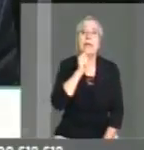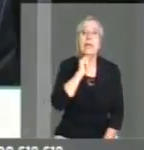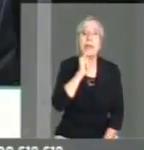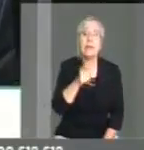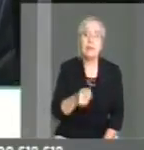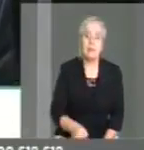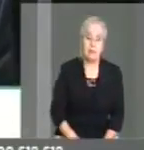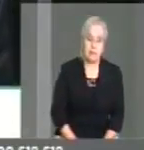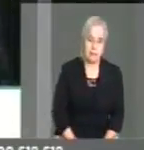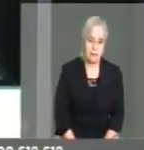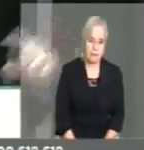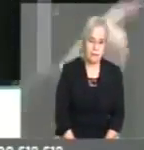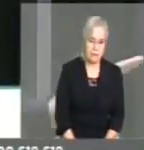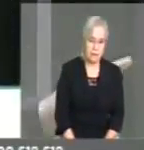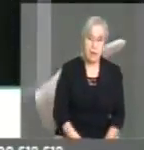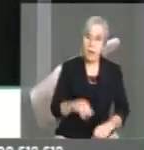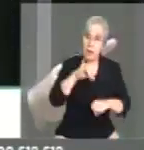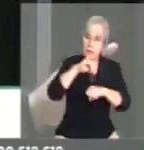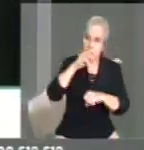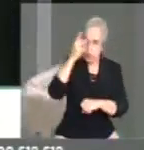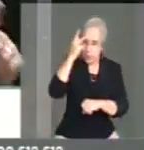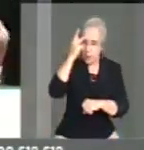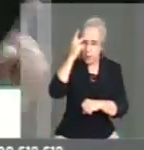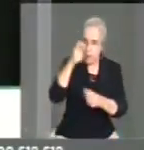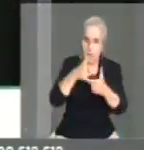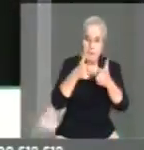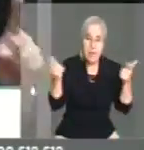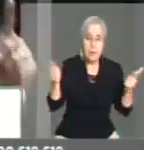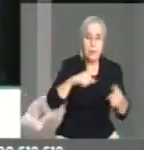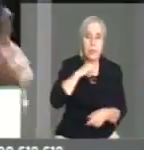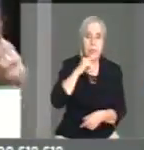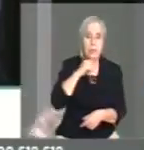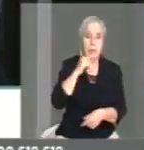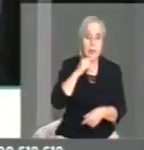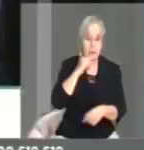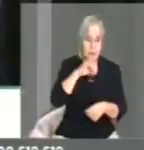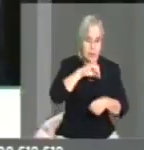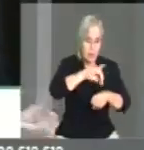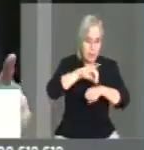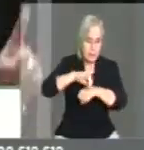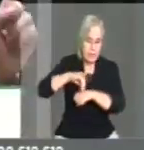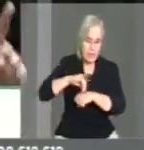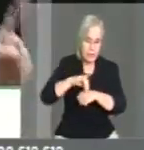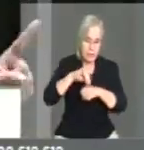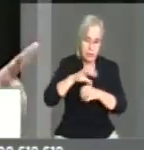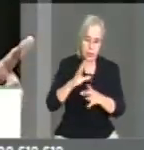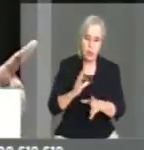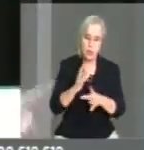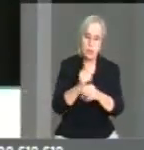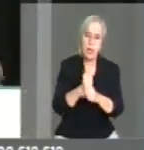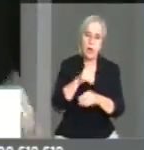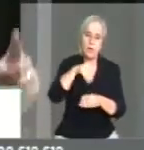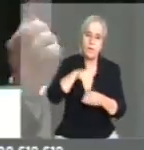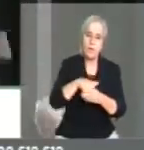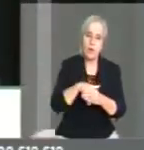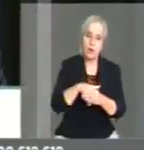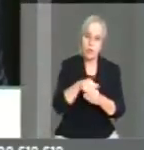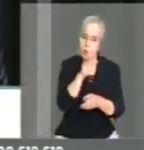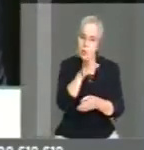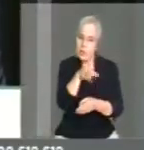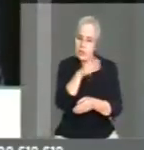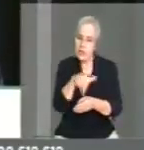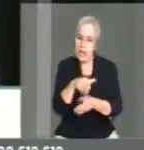turno. Nas capitais, as abstenções, os votos nulos e brancos, ou seja, aqueles eleitores que deixaram